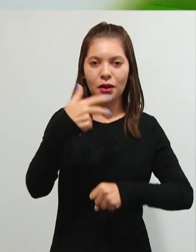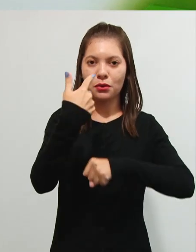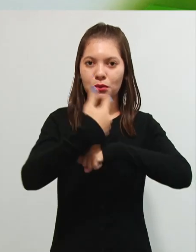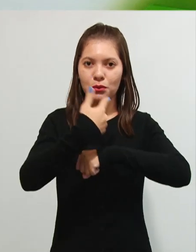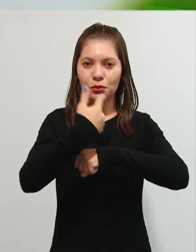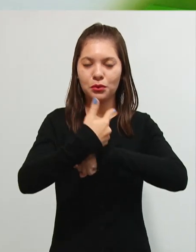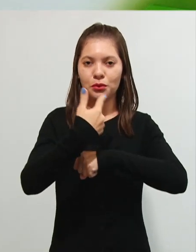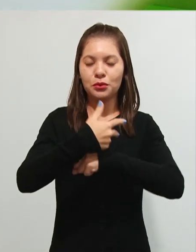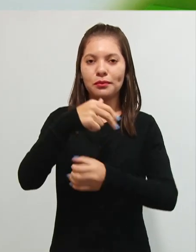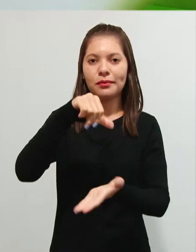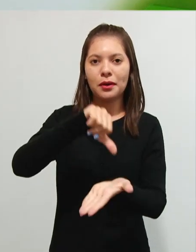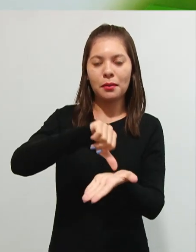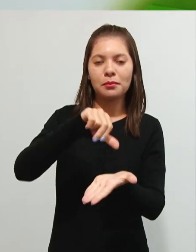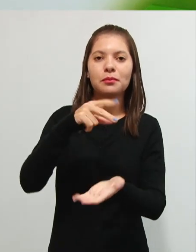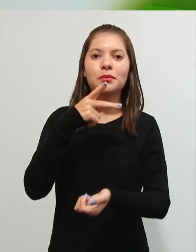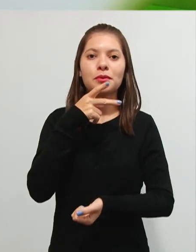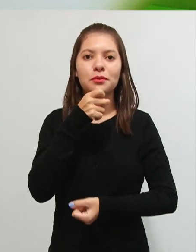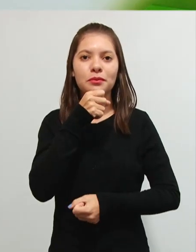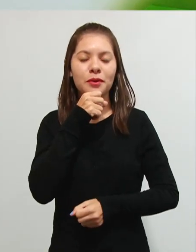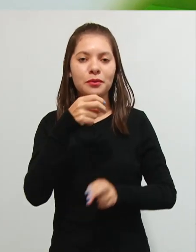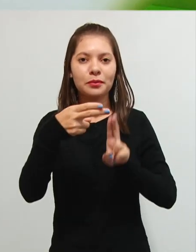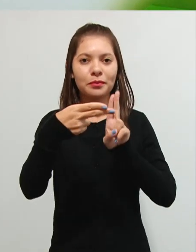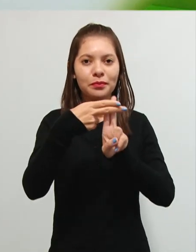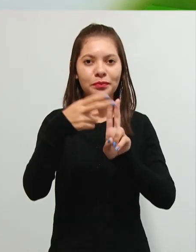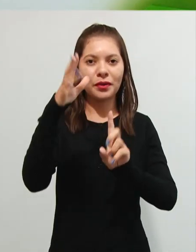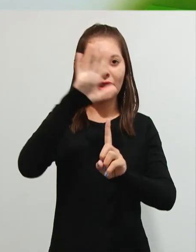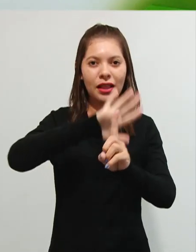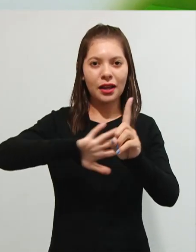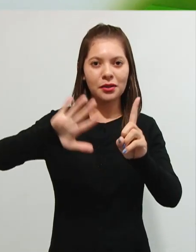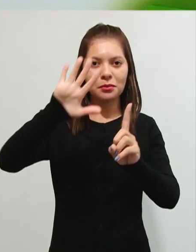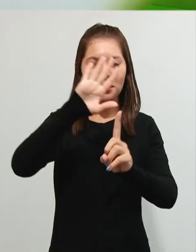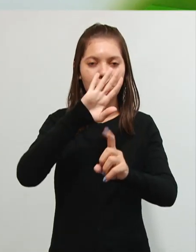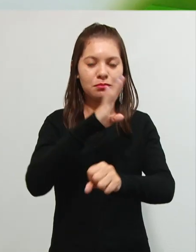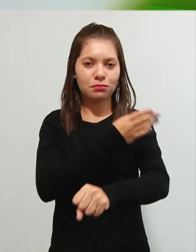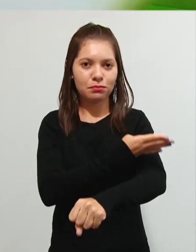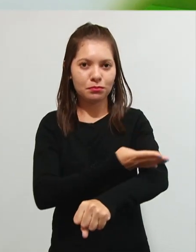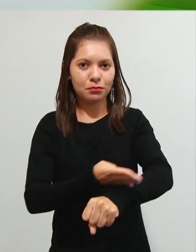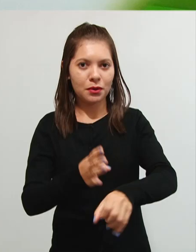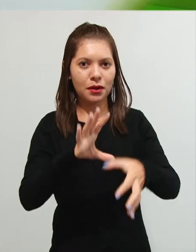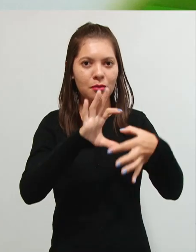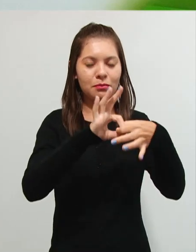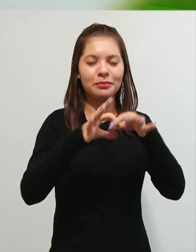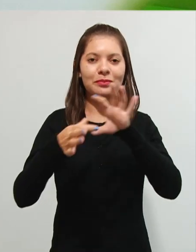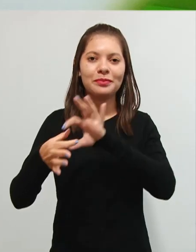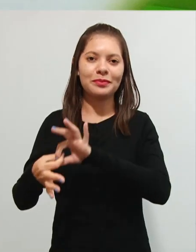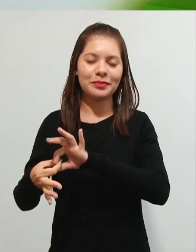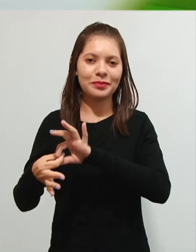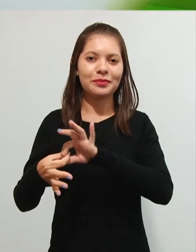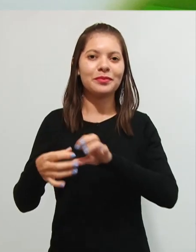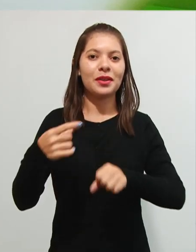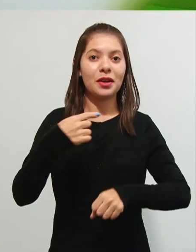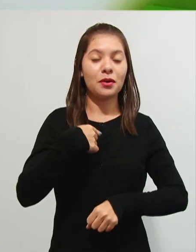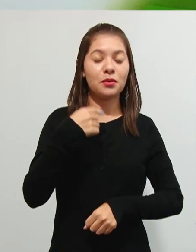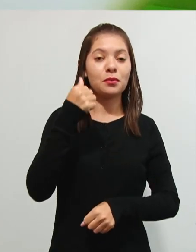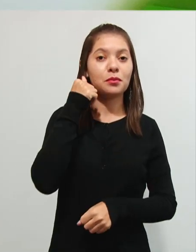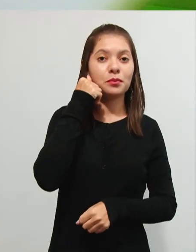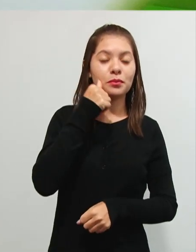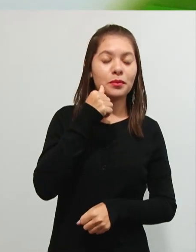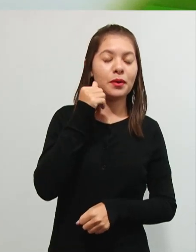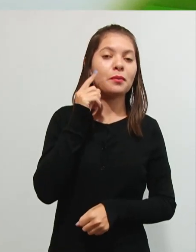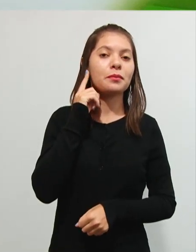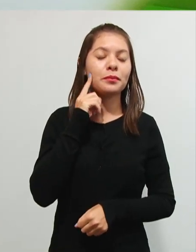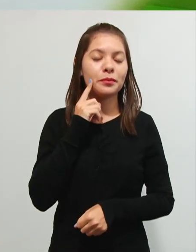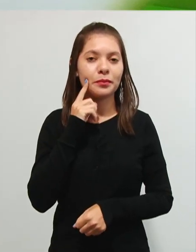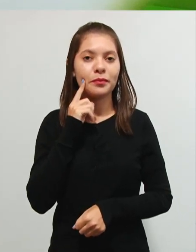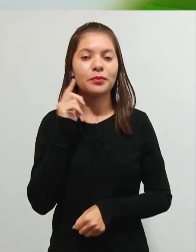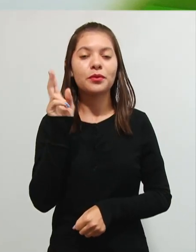campus Porto Velho, Zona Norte. Atrás de mim temos uma parede branca com pontos interligados. Eu sou uma mulher de cor parda